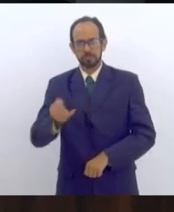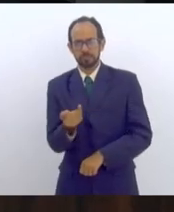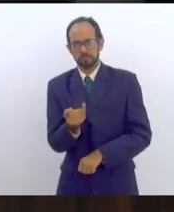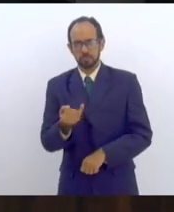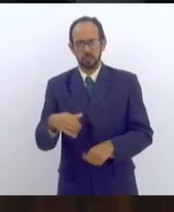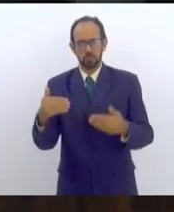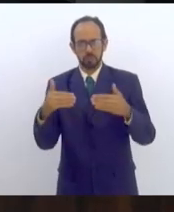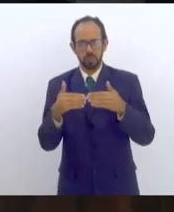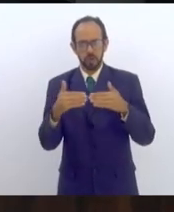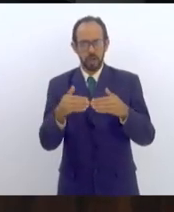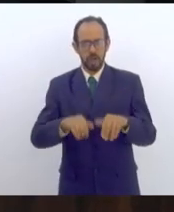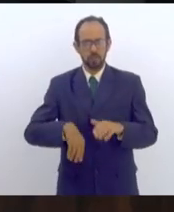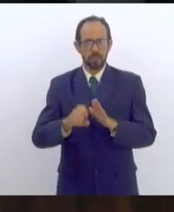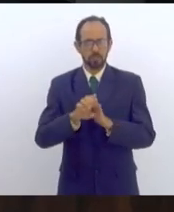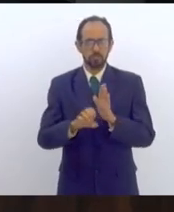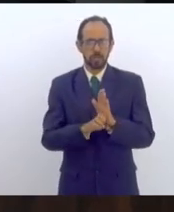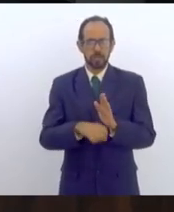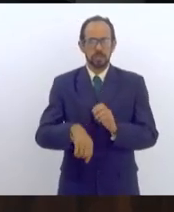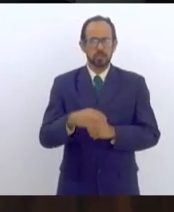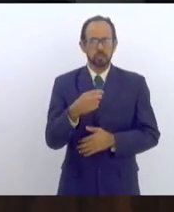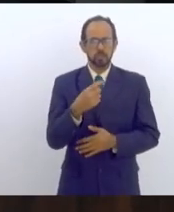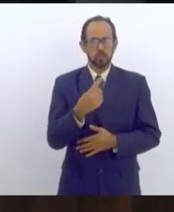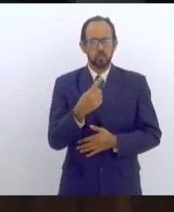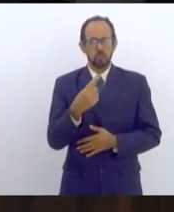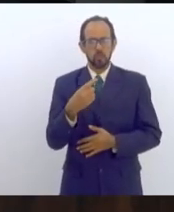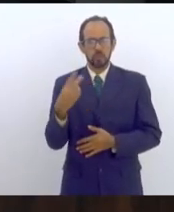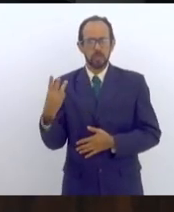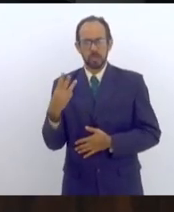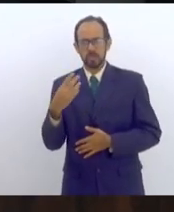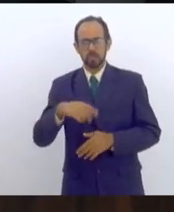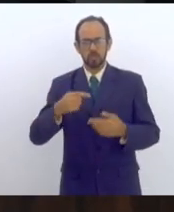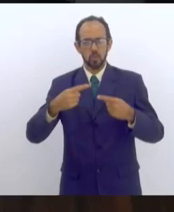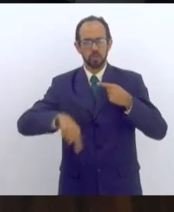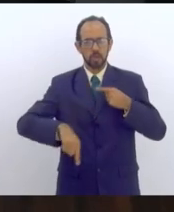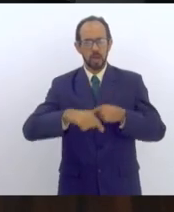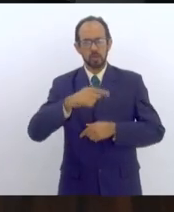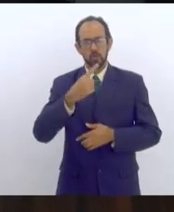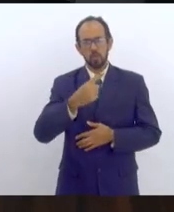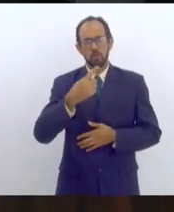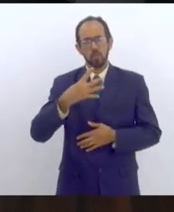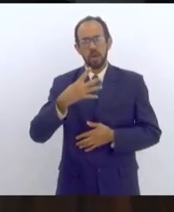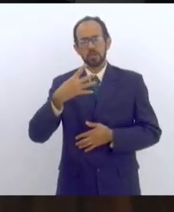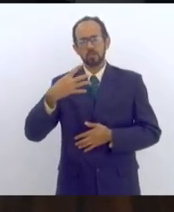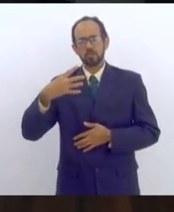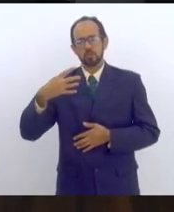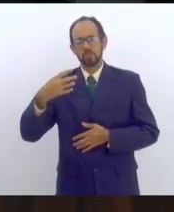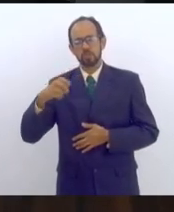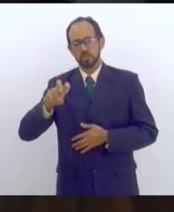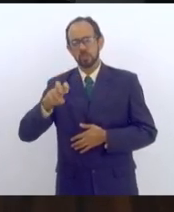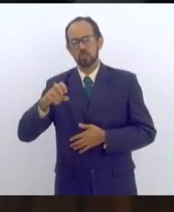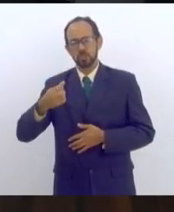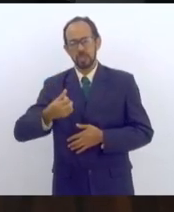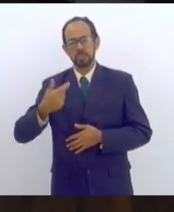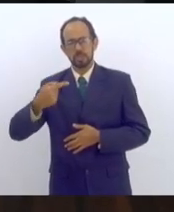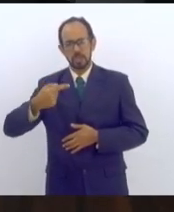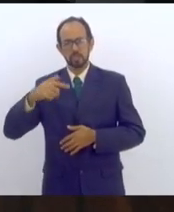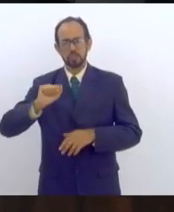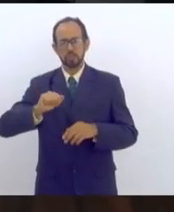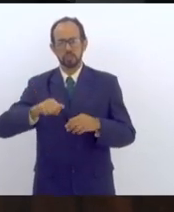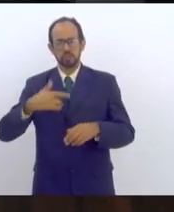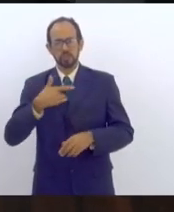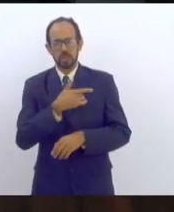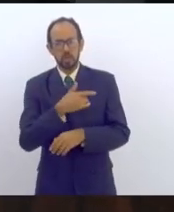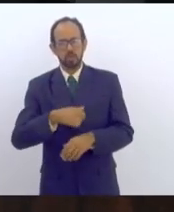favoráveis às emendas número 2 e 3, contrárias às emendas 1, 4, 5, 6 e 7, de saúde favoráveis às emendas 5,